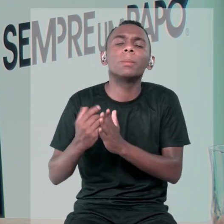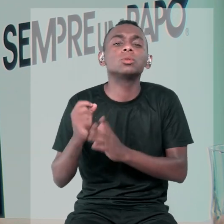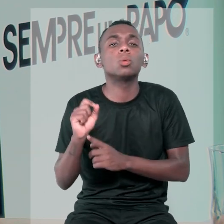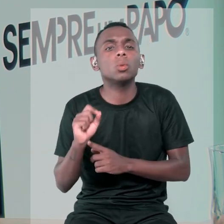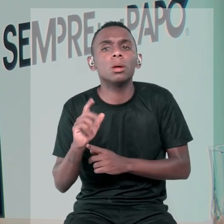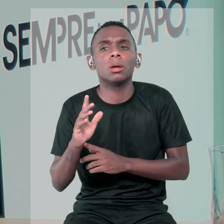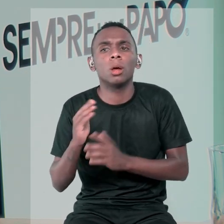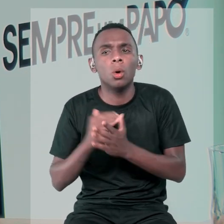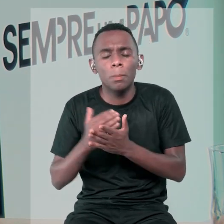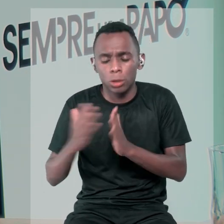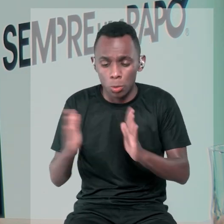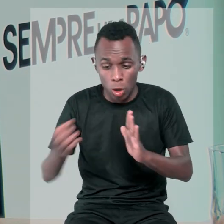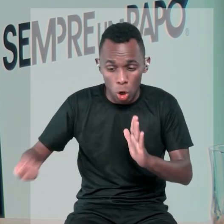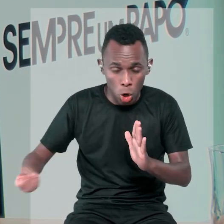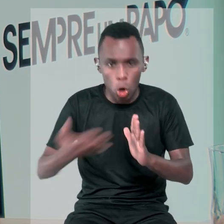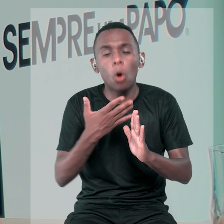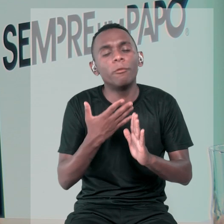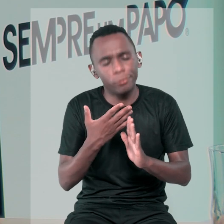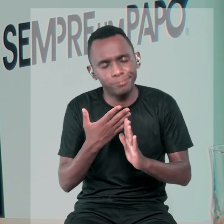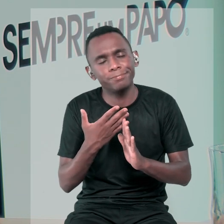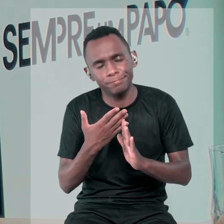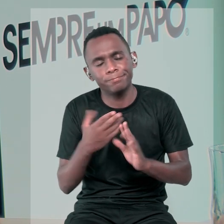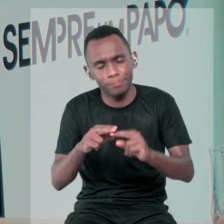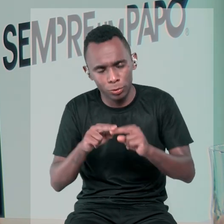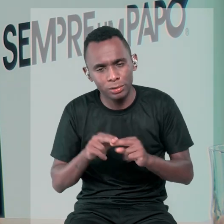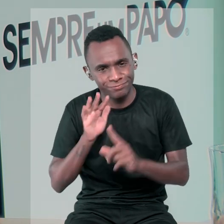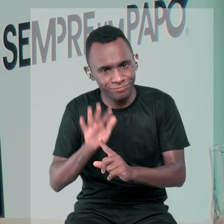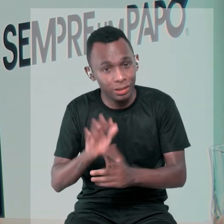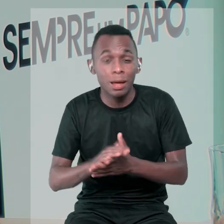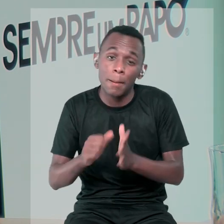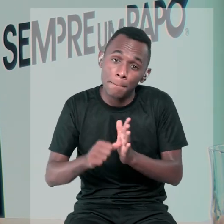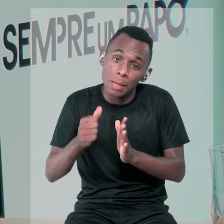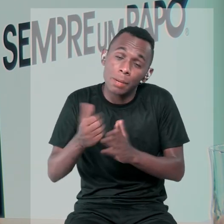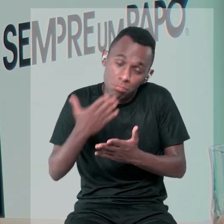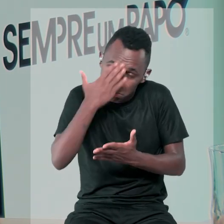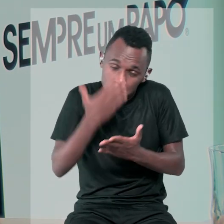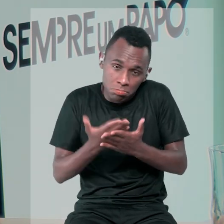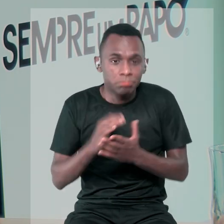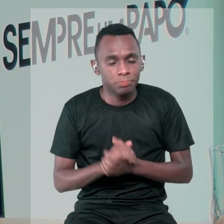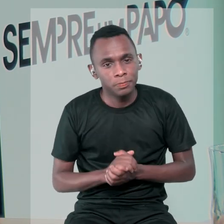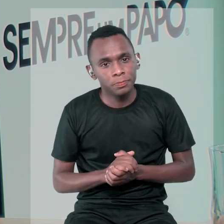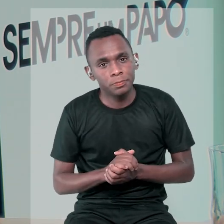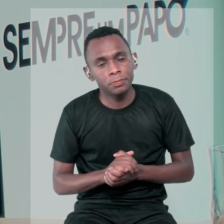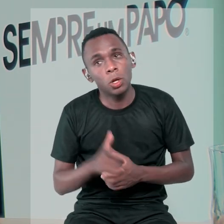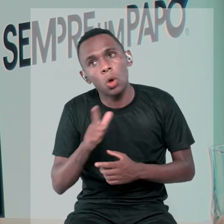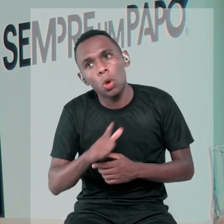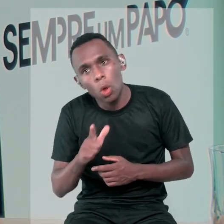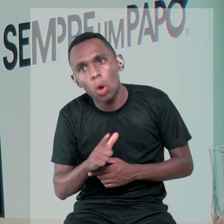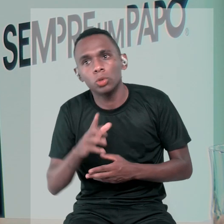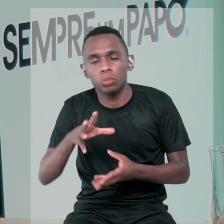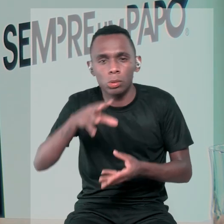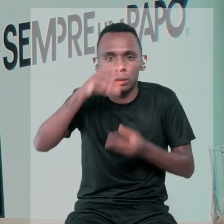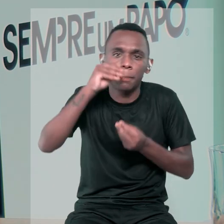começo da modernidade, ainda no Renascimento. Então essa é a primeira grande tese. Né? Não que esse espírito estivesse já